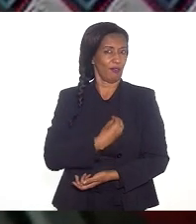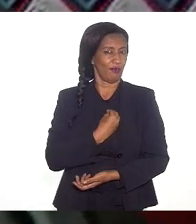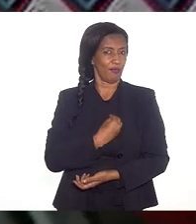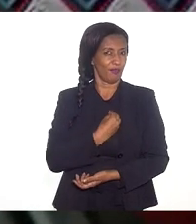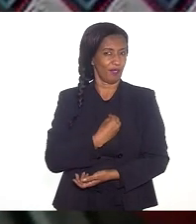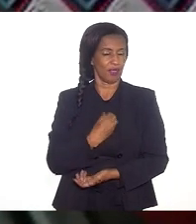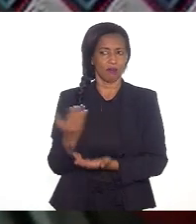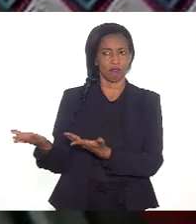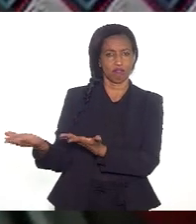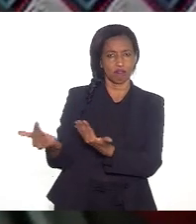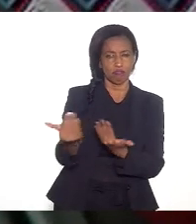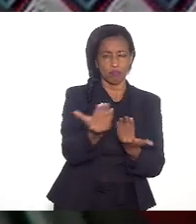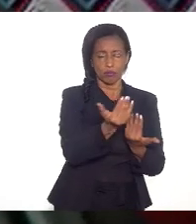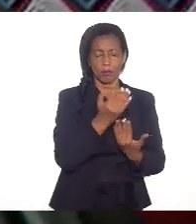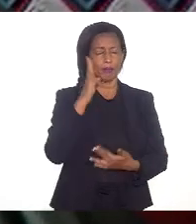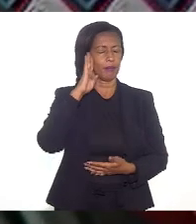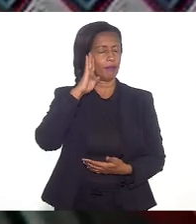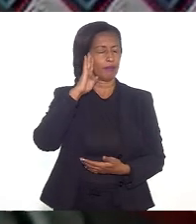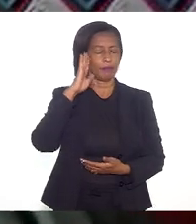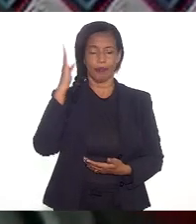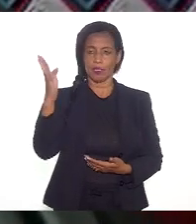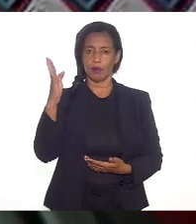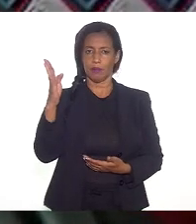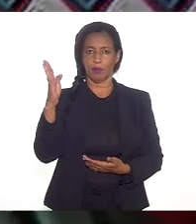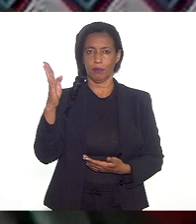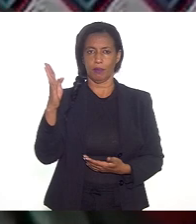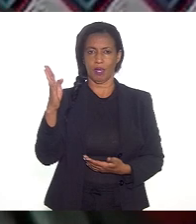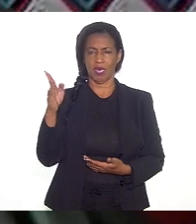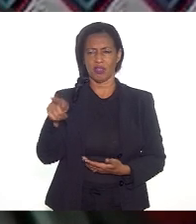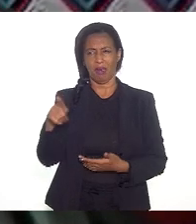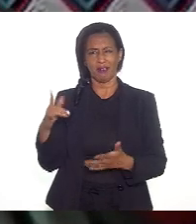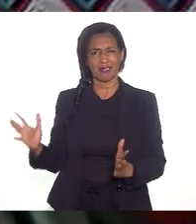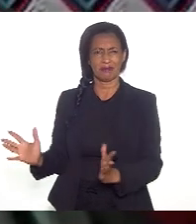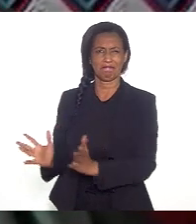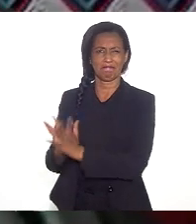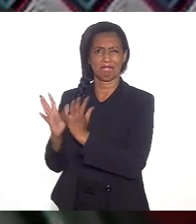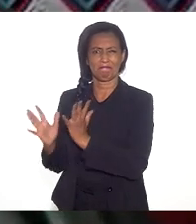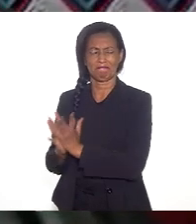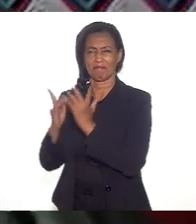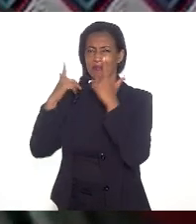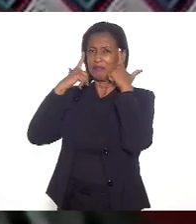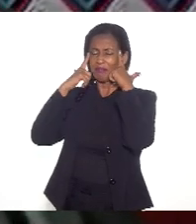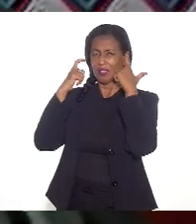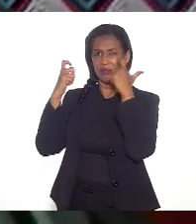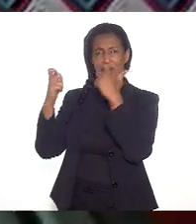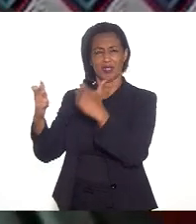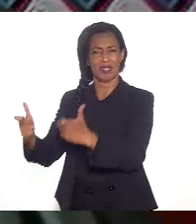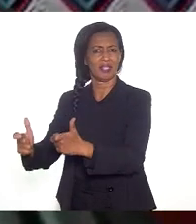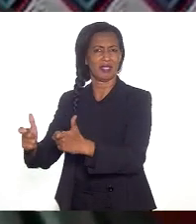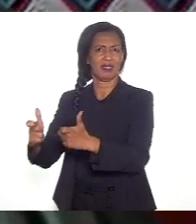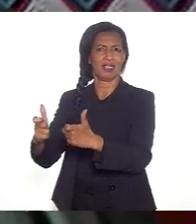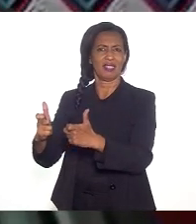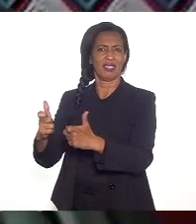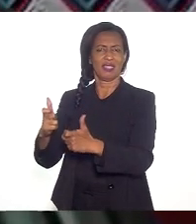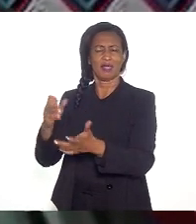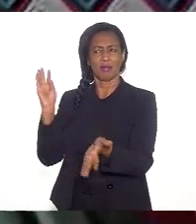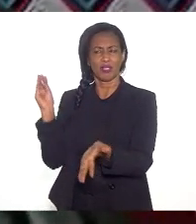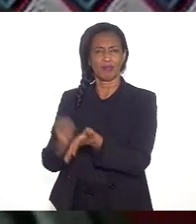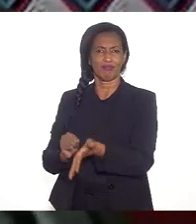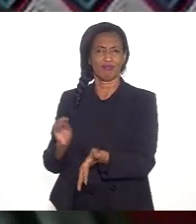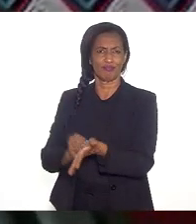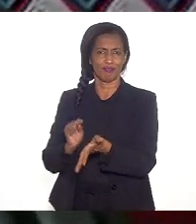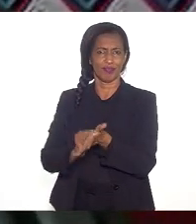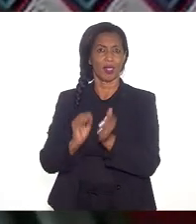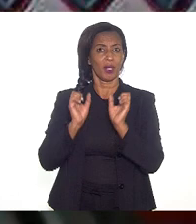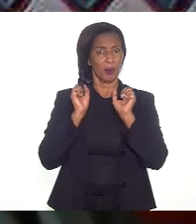das juventudes, principalmente, extremamente vulnerabilizadas pelas violências e pelas faltas,